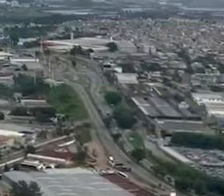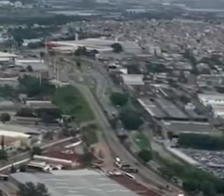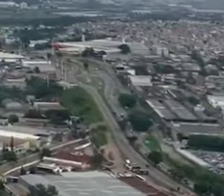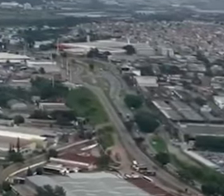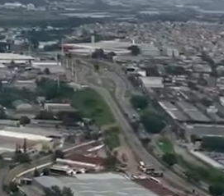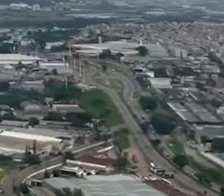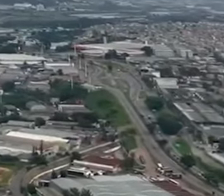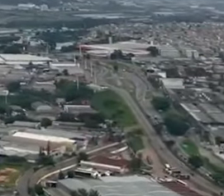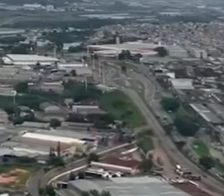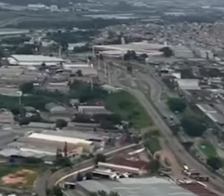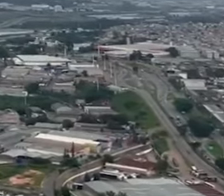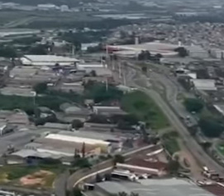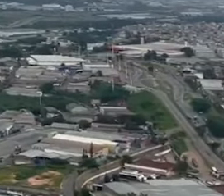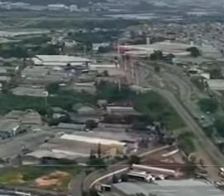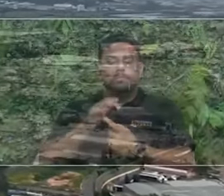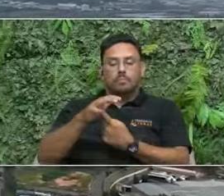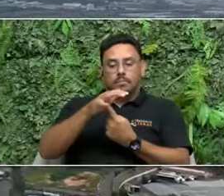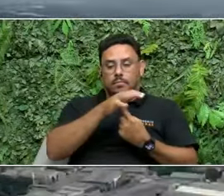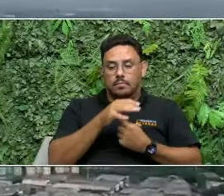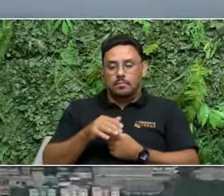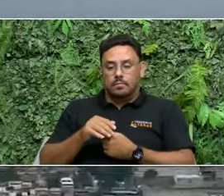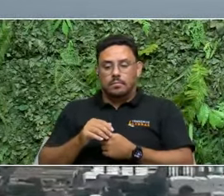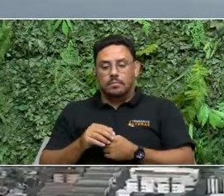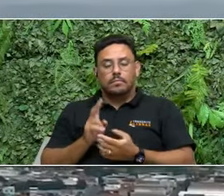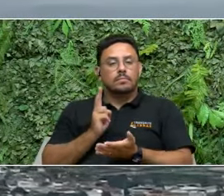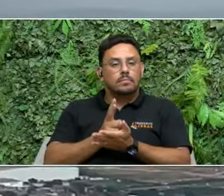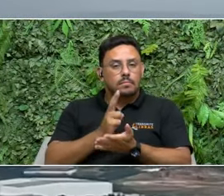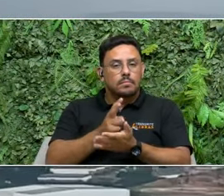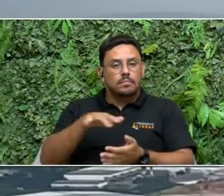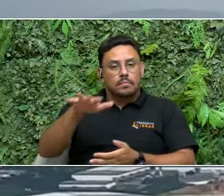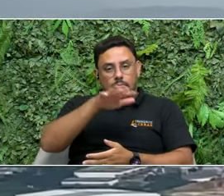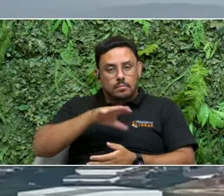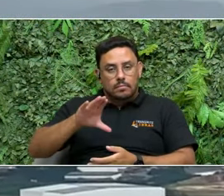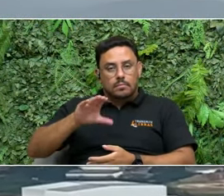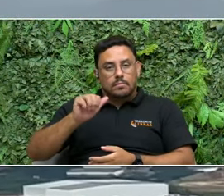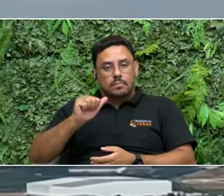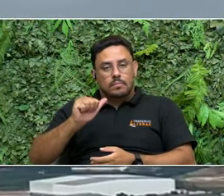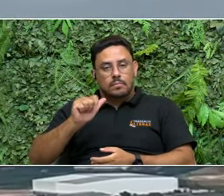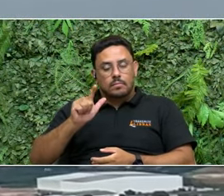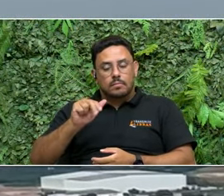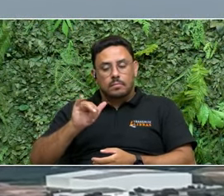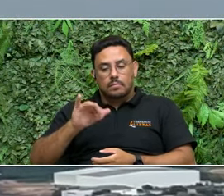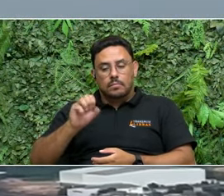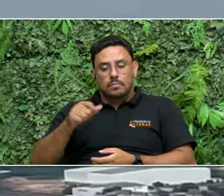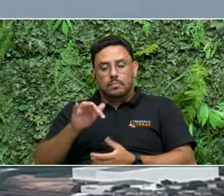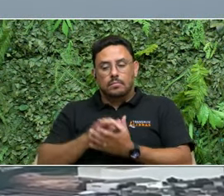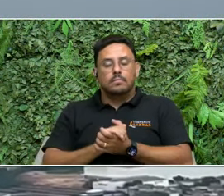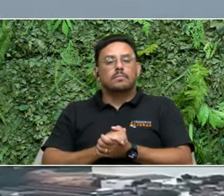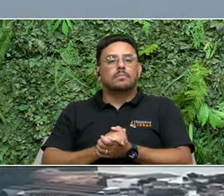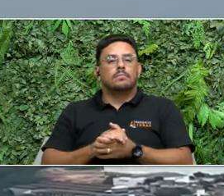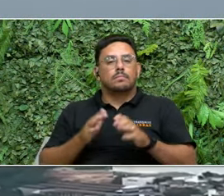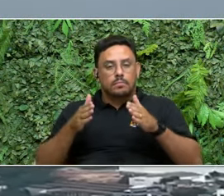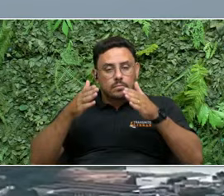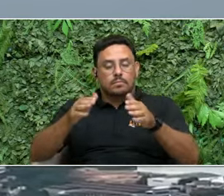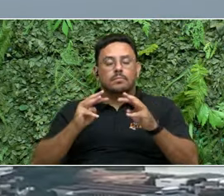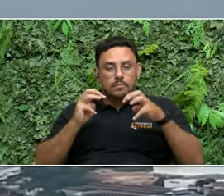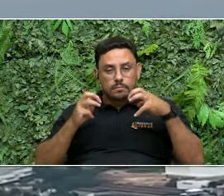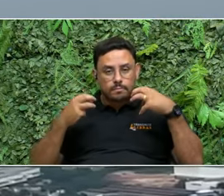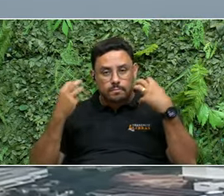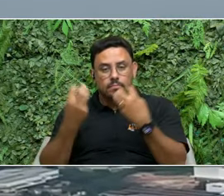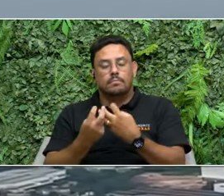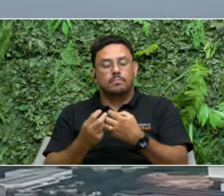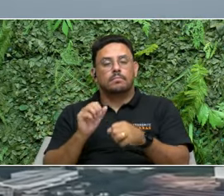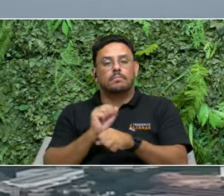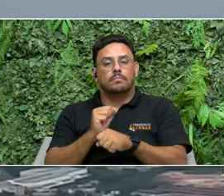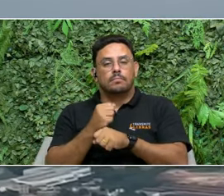davon helicóptero 98 continua sobrevoando região do Bairro Califórnia acompanhando a chegada do torcedor a Arena do Galo pro clássico de daqui a pouco